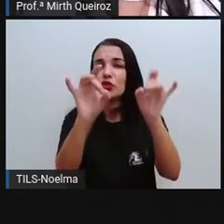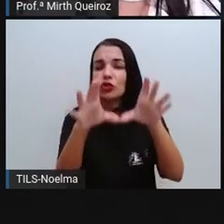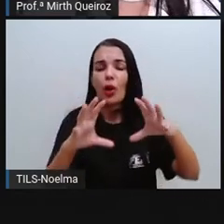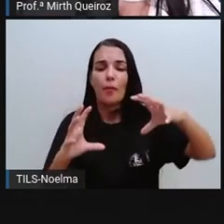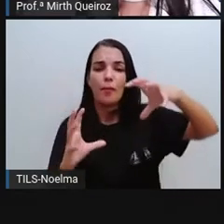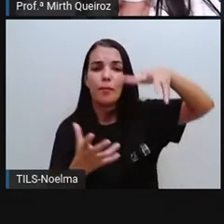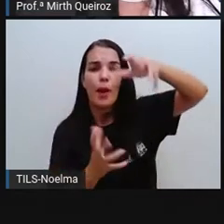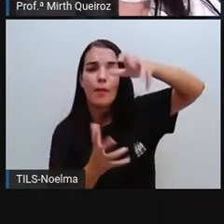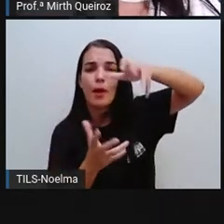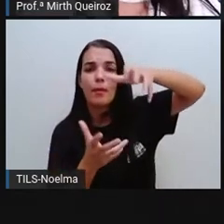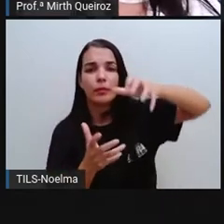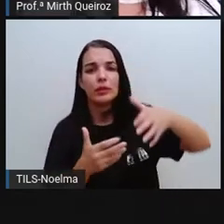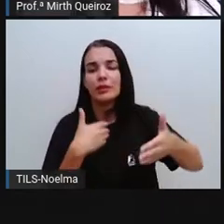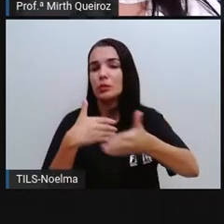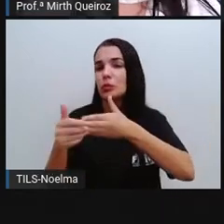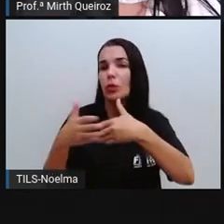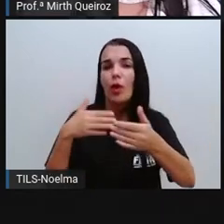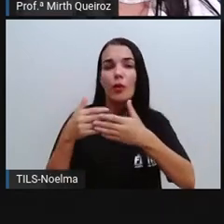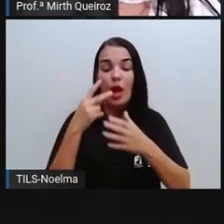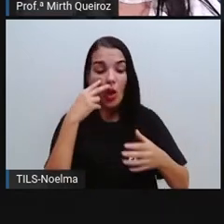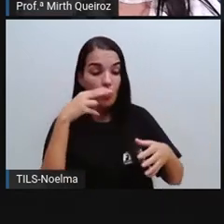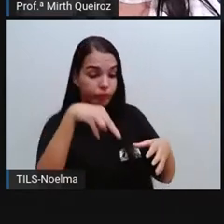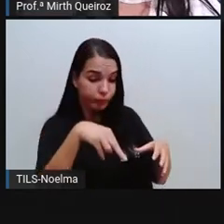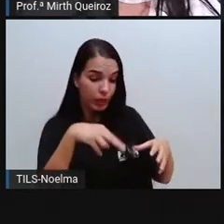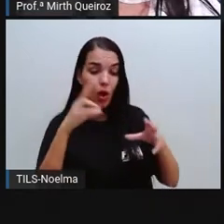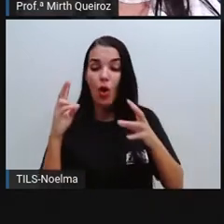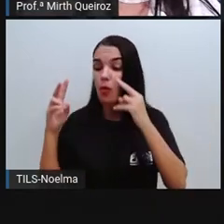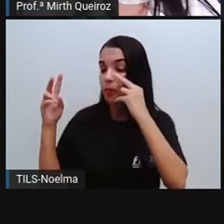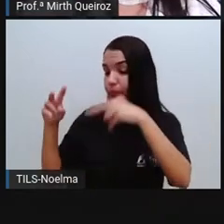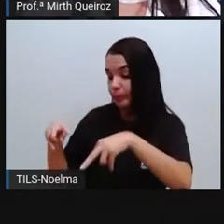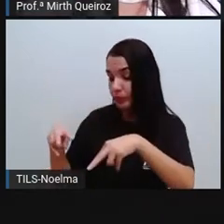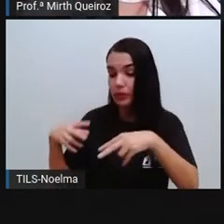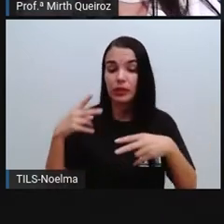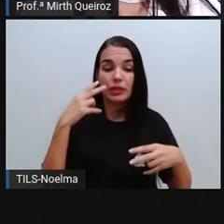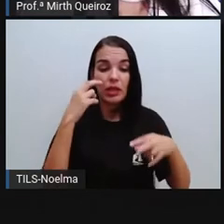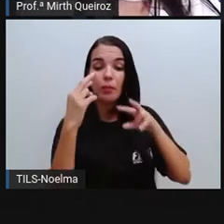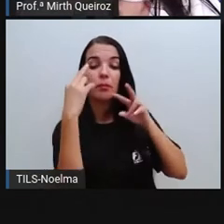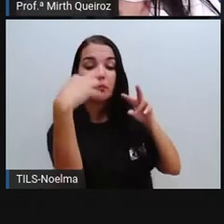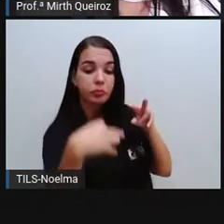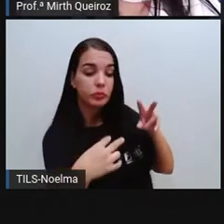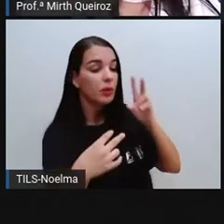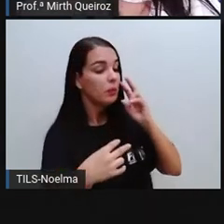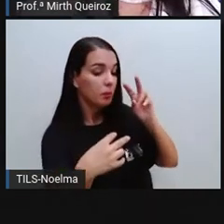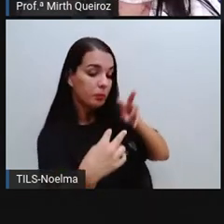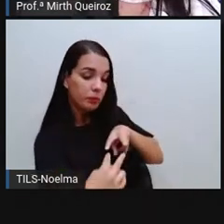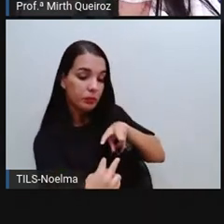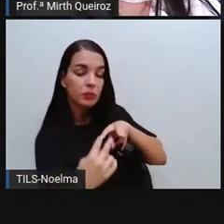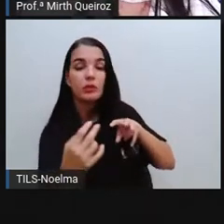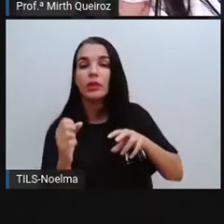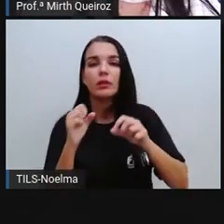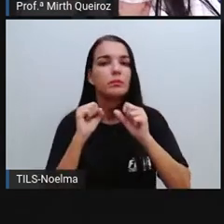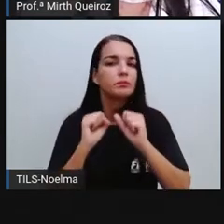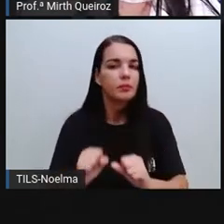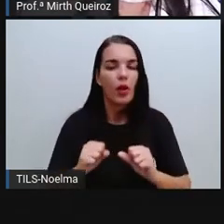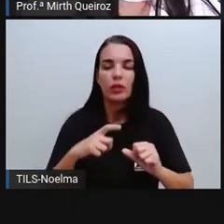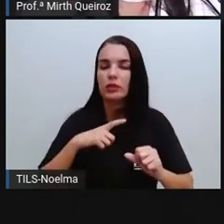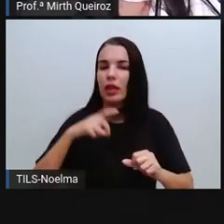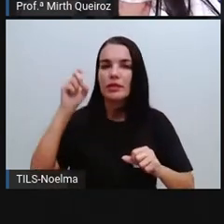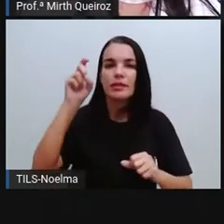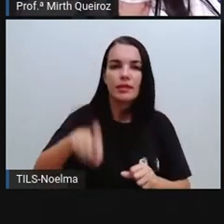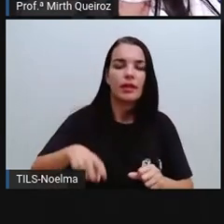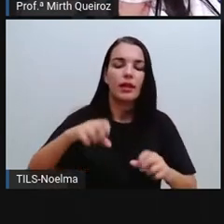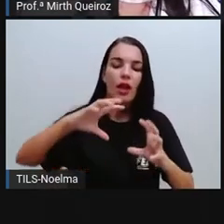de qualquer direção. Qualquer direção que você olhe essa figura, seja de que forma você observe